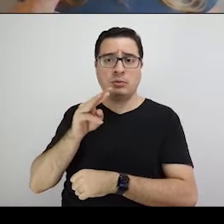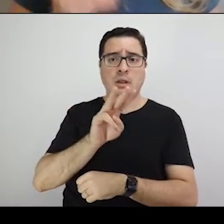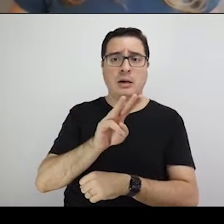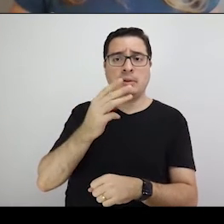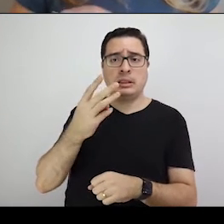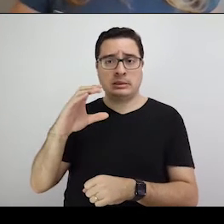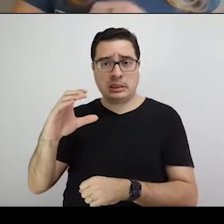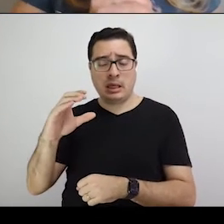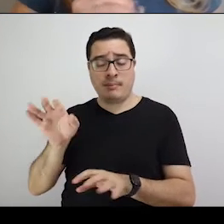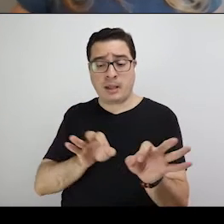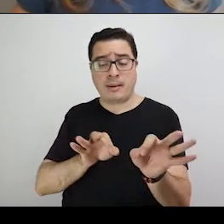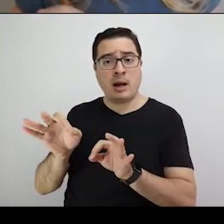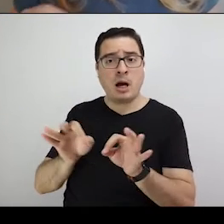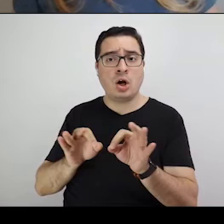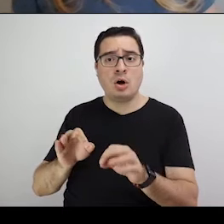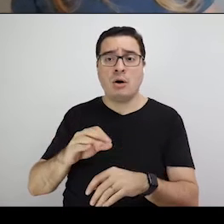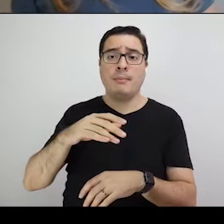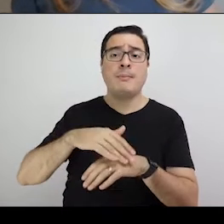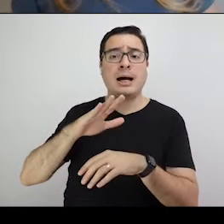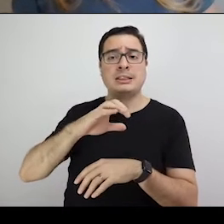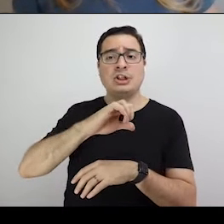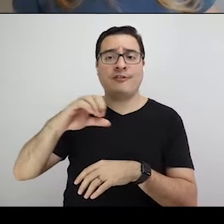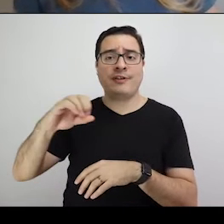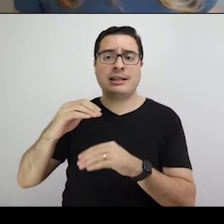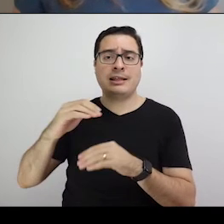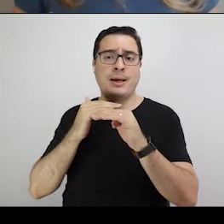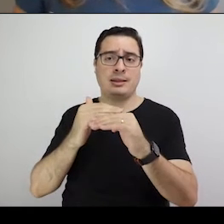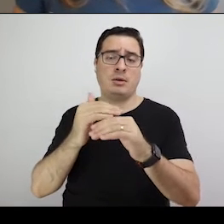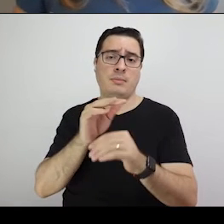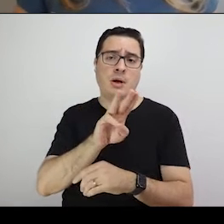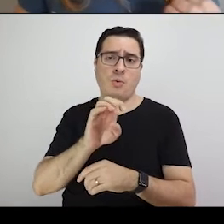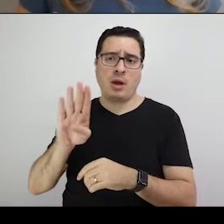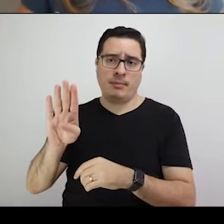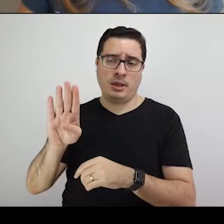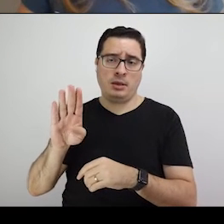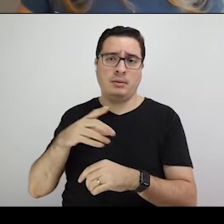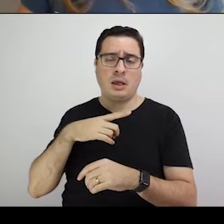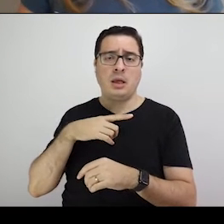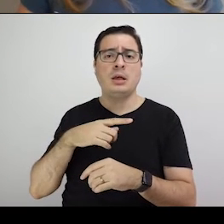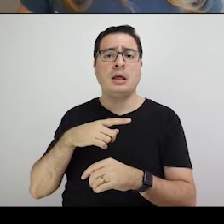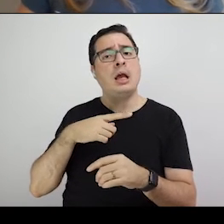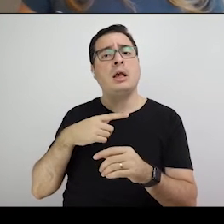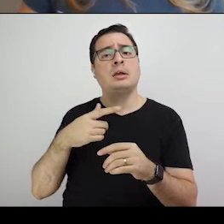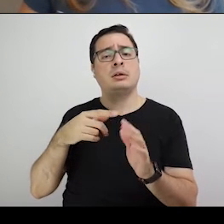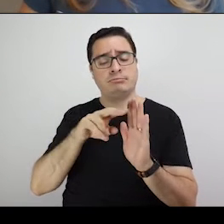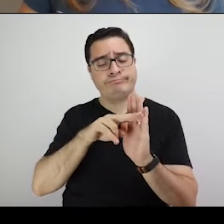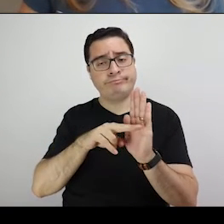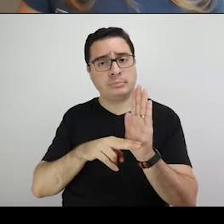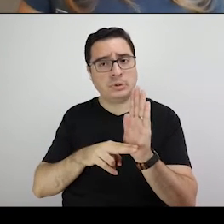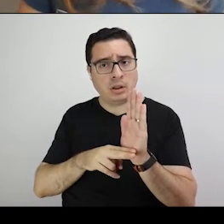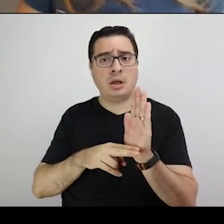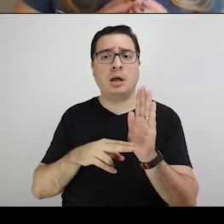ele produziu mais de 90 padrões para a web, chamado de recomendações do